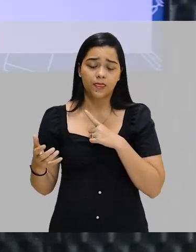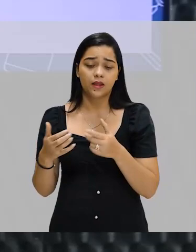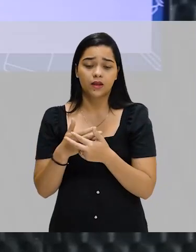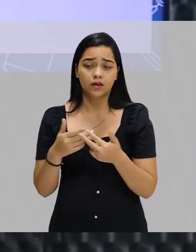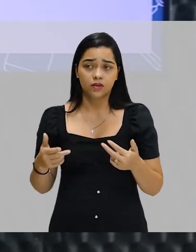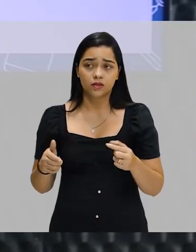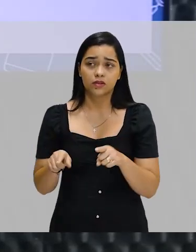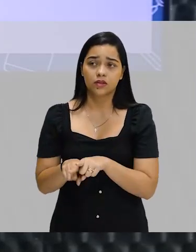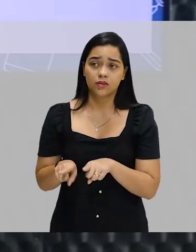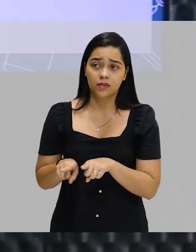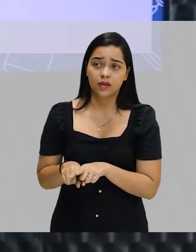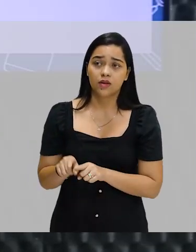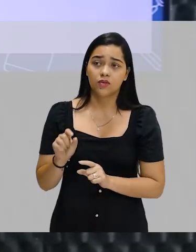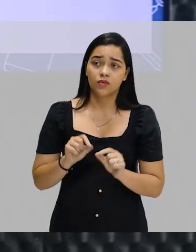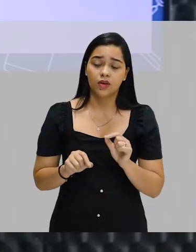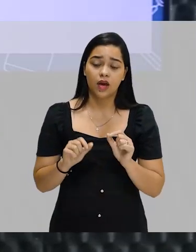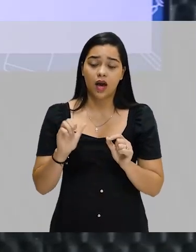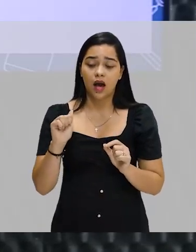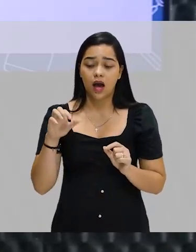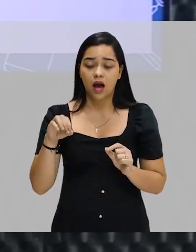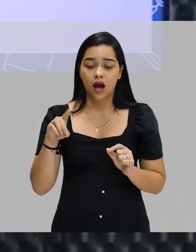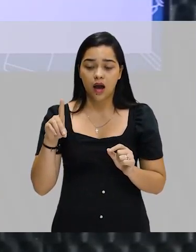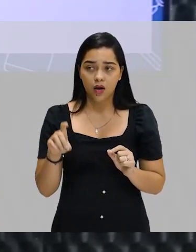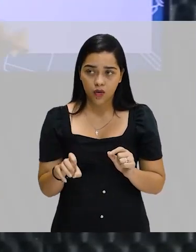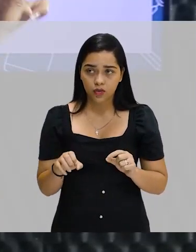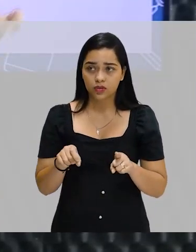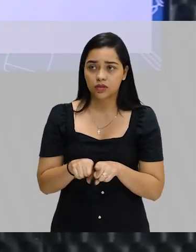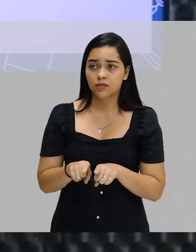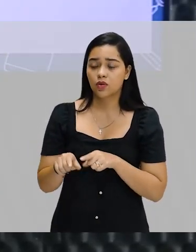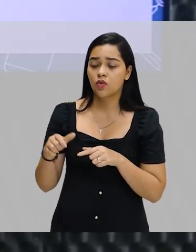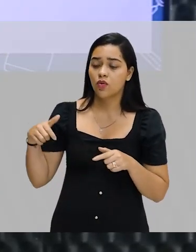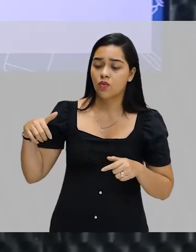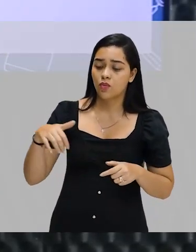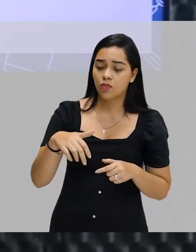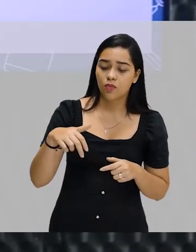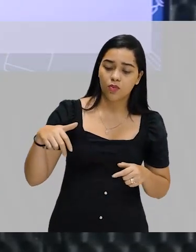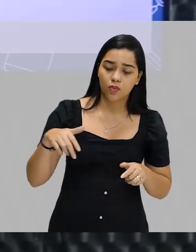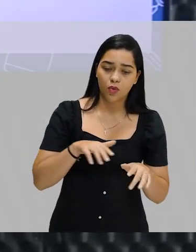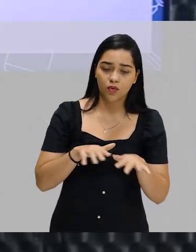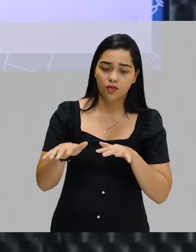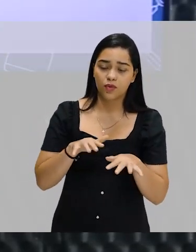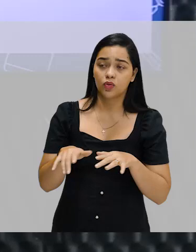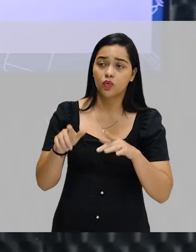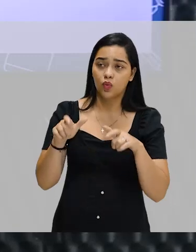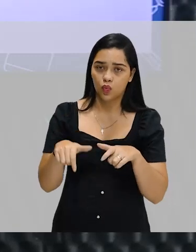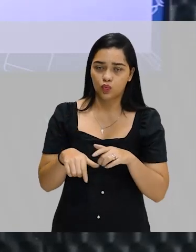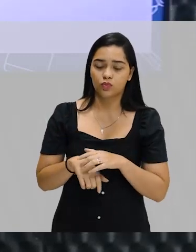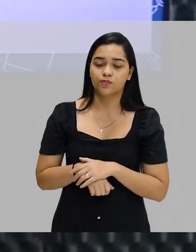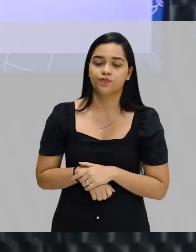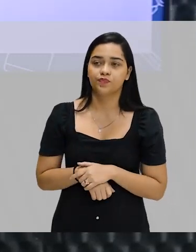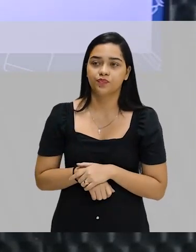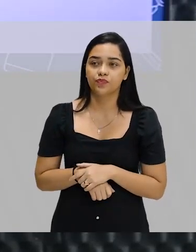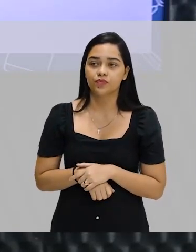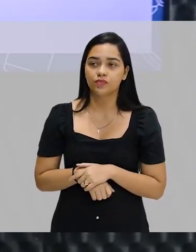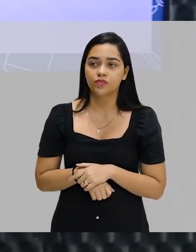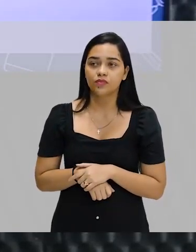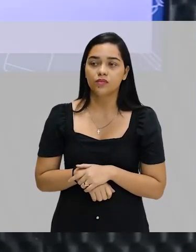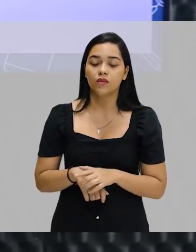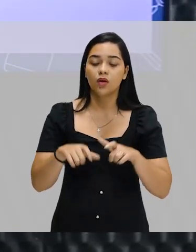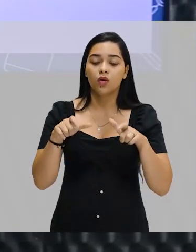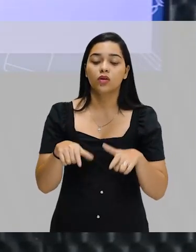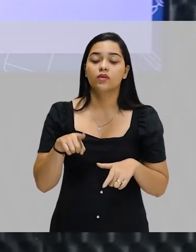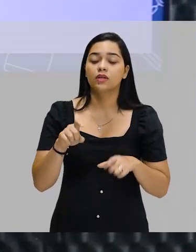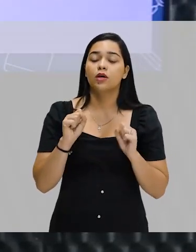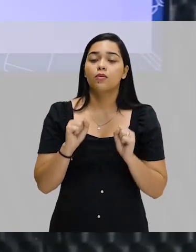construções, a inadequada é o aonde. Aonde, movimento. Onde, estático, tá bom? Onde